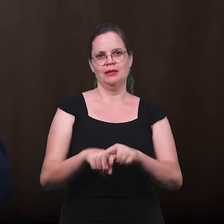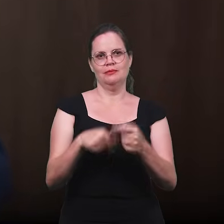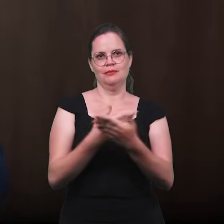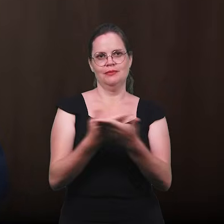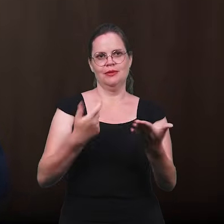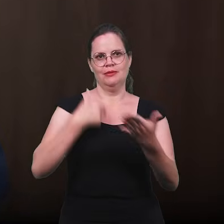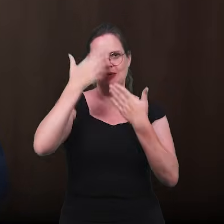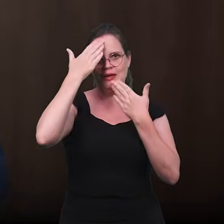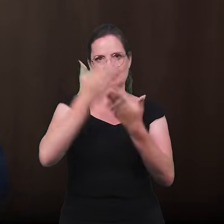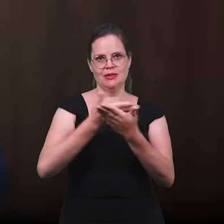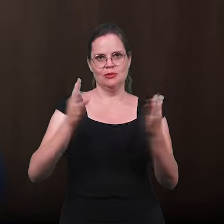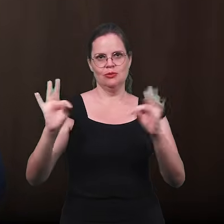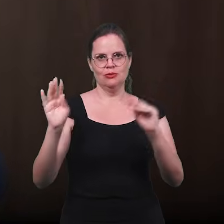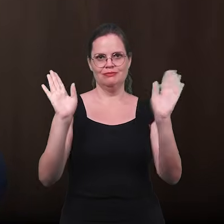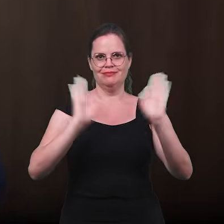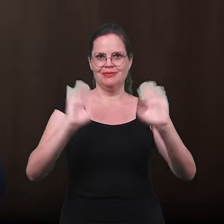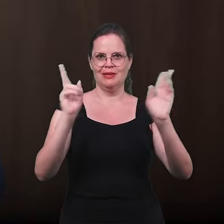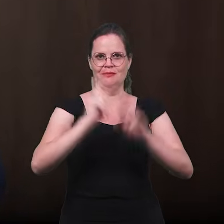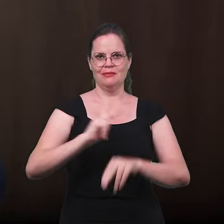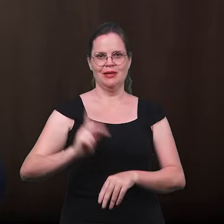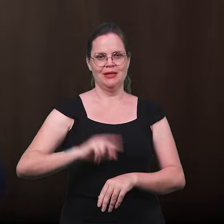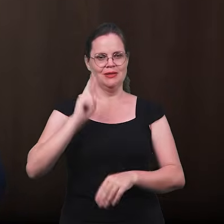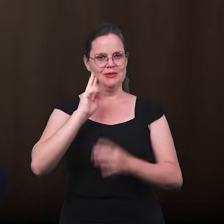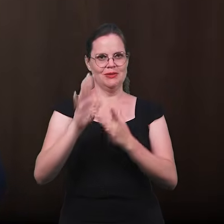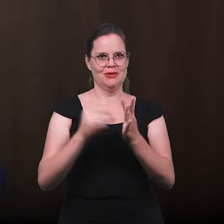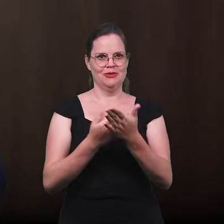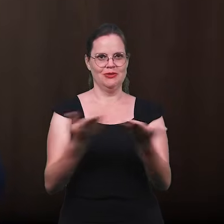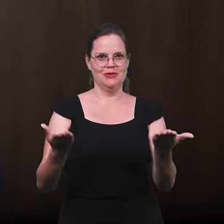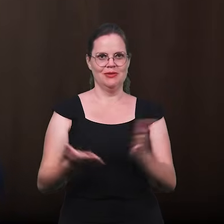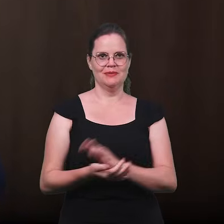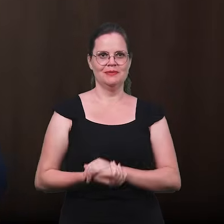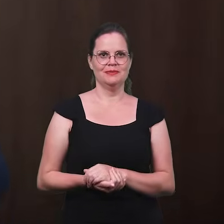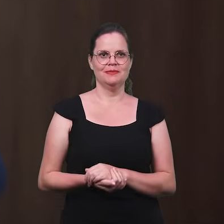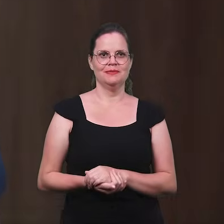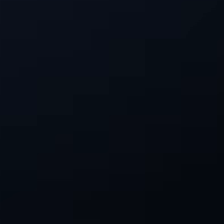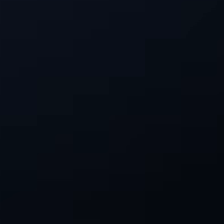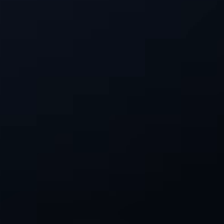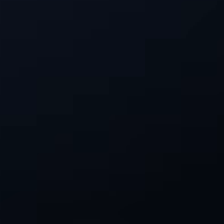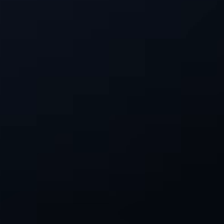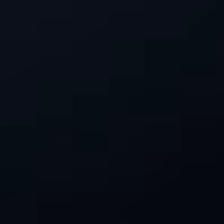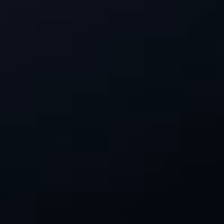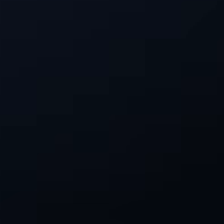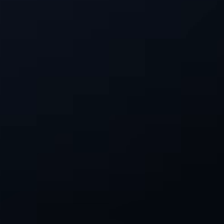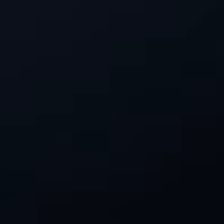a presença dos irmãos. Até o próximo episódio. A paz do Senhor Jesus. Amém.